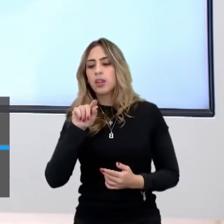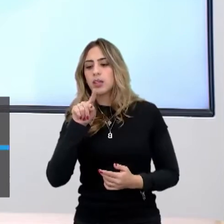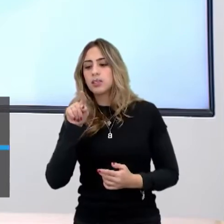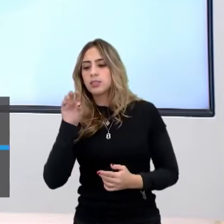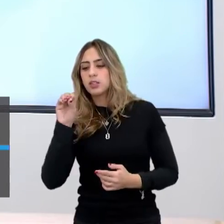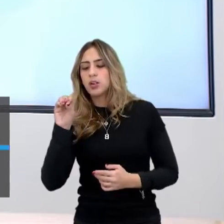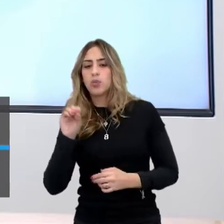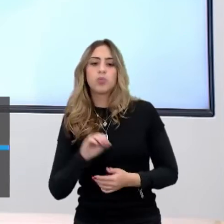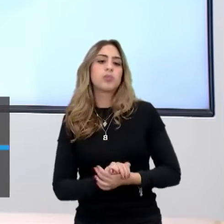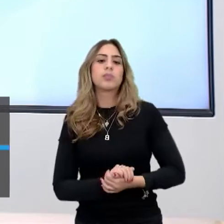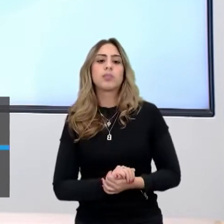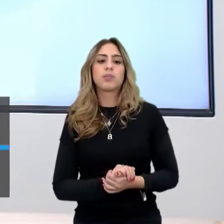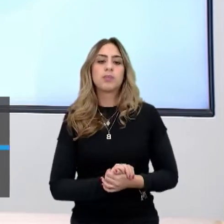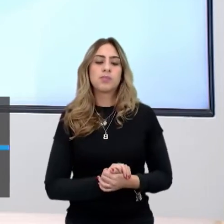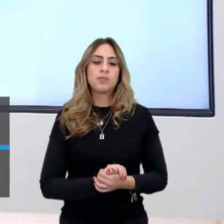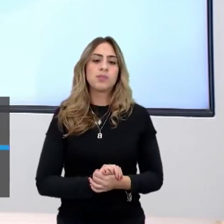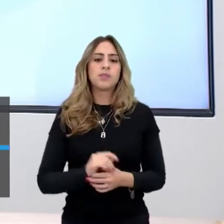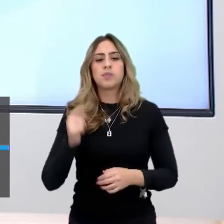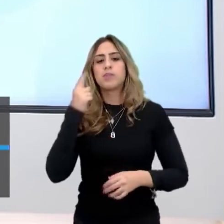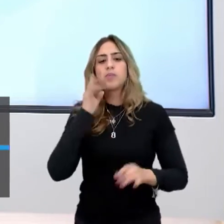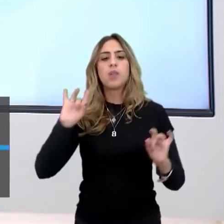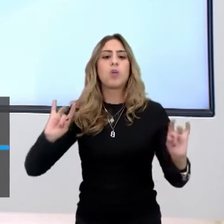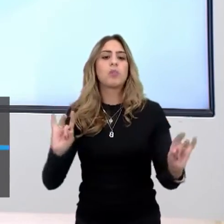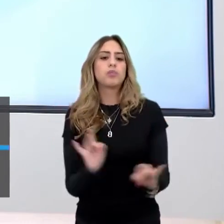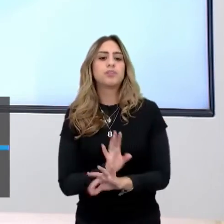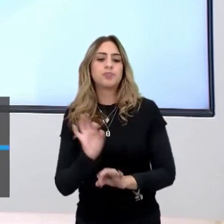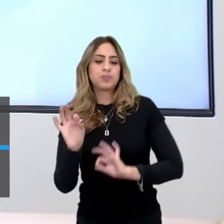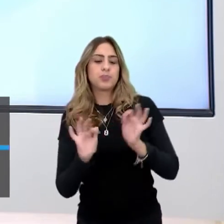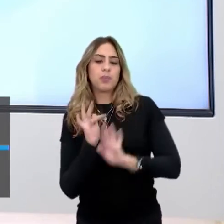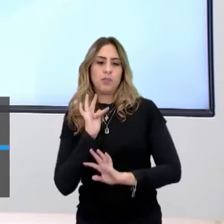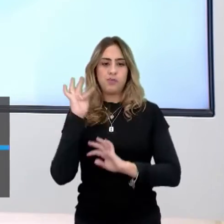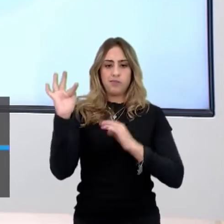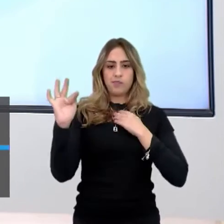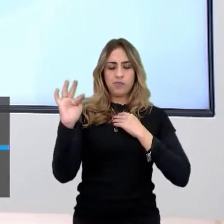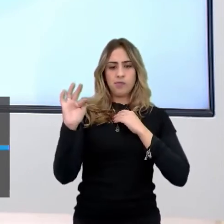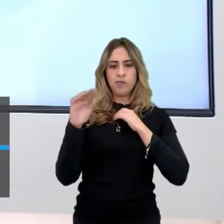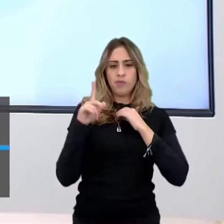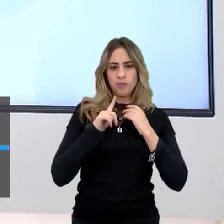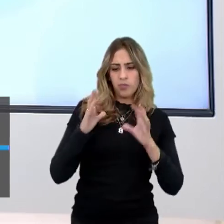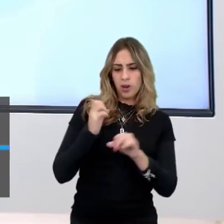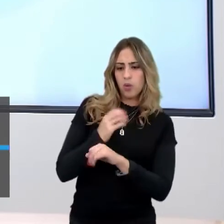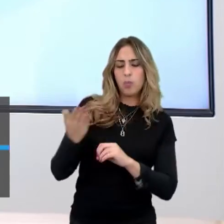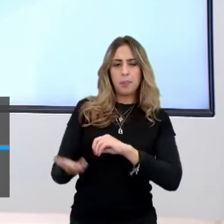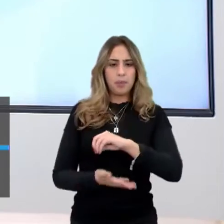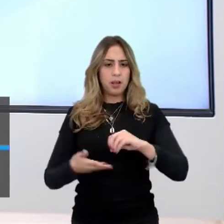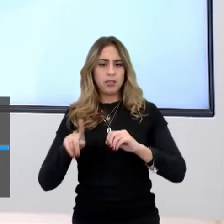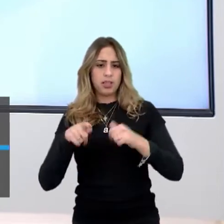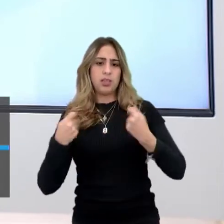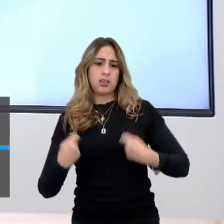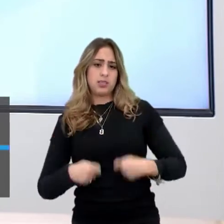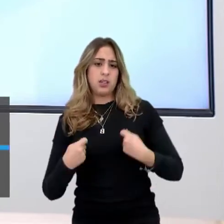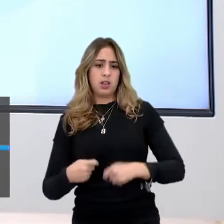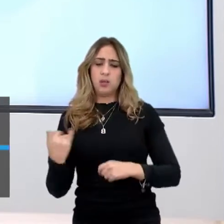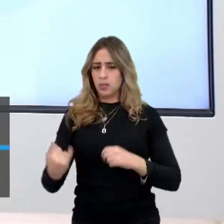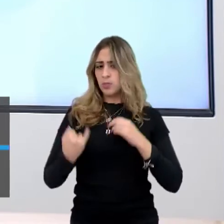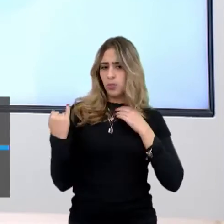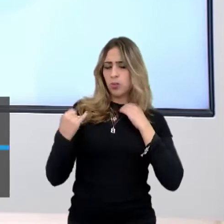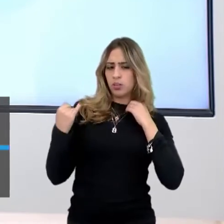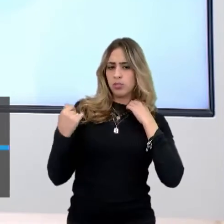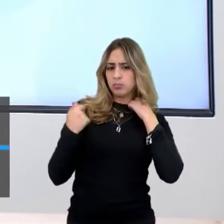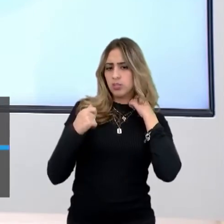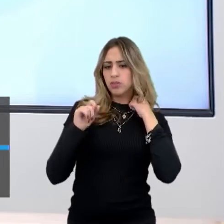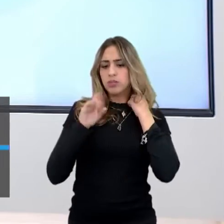chegar a uma conclusão, né, uma projeção futura. Então a gente precisa de cálculos básicos necessários e essenciais. Então eu tenho que